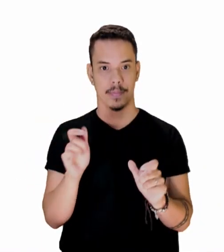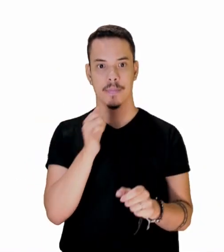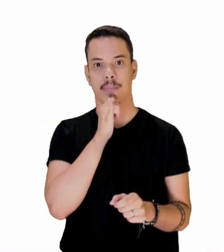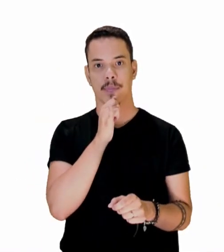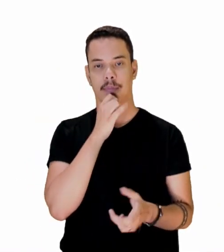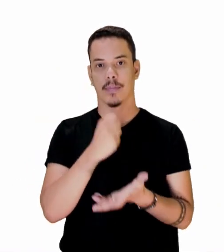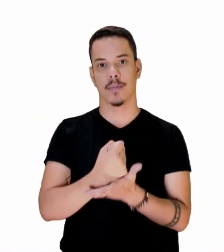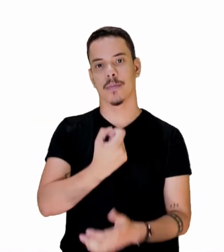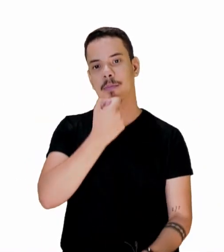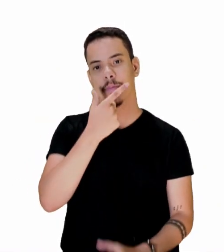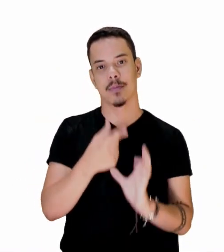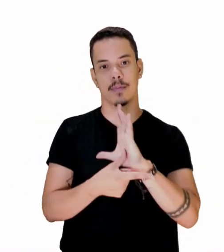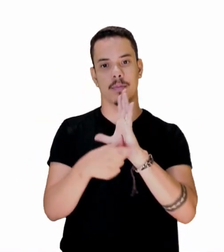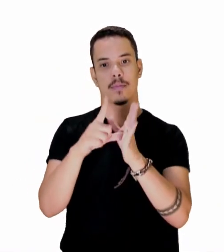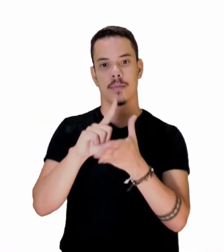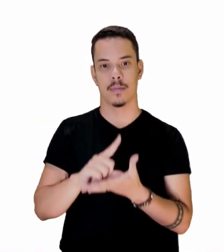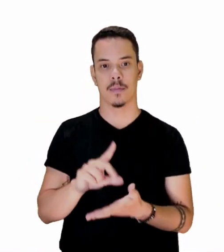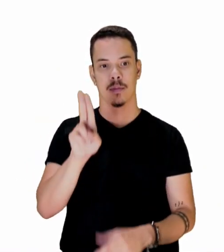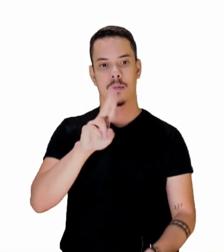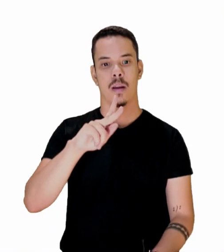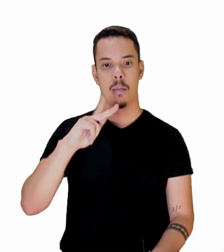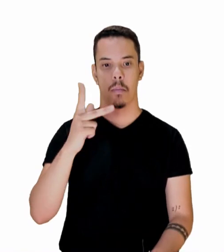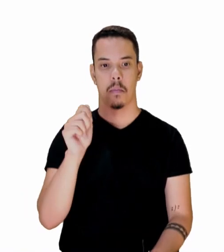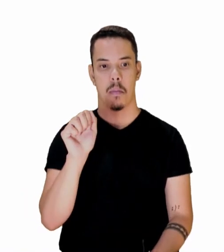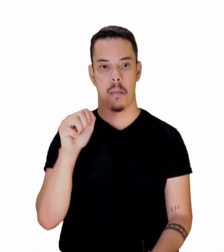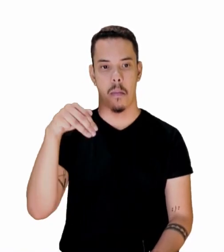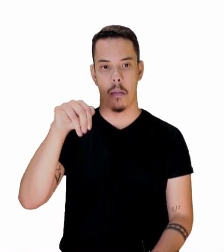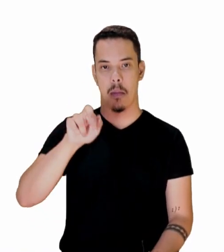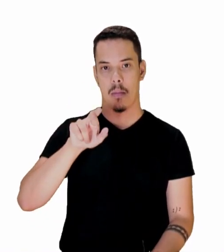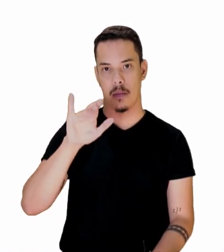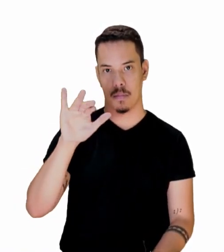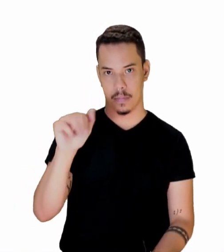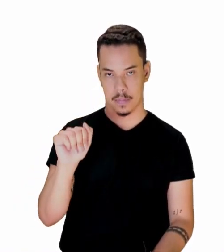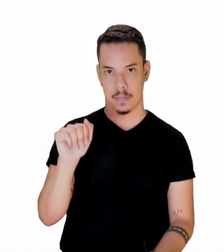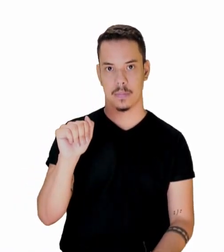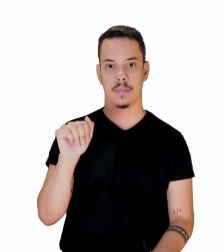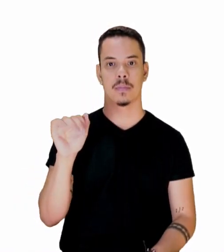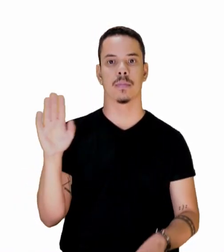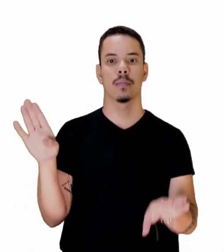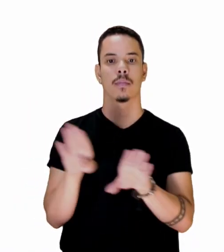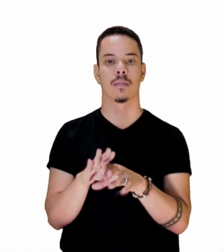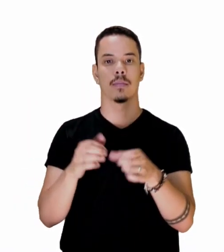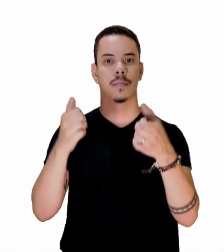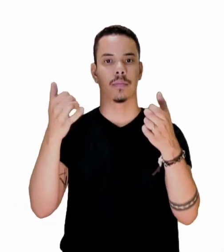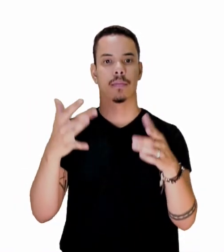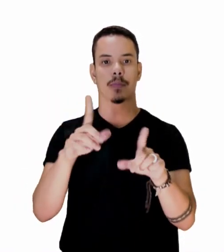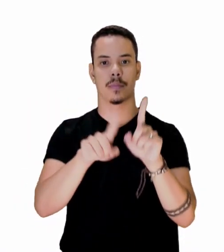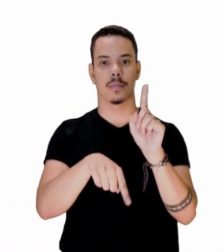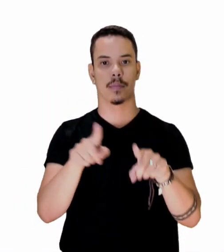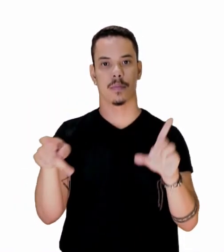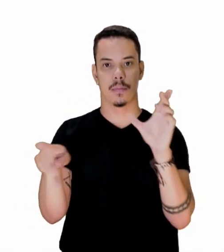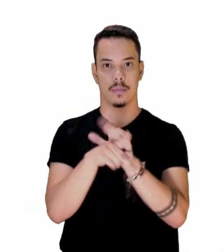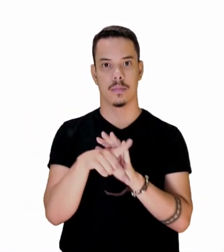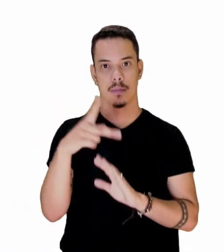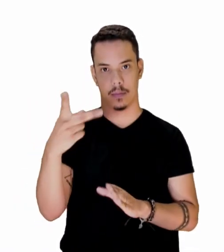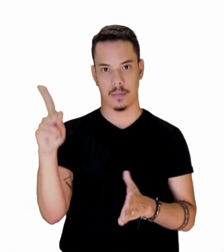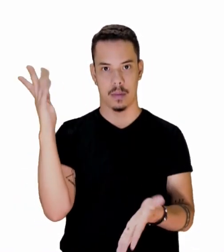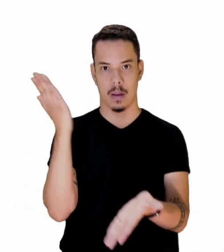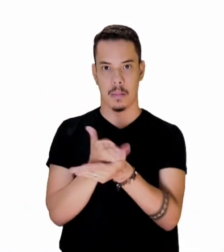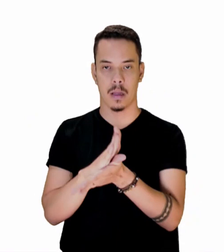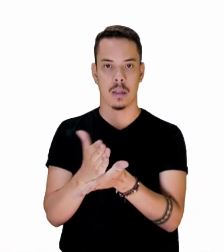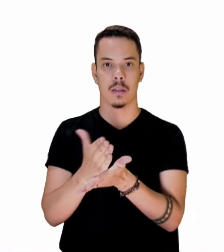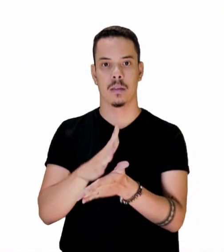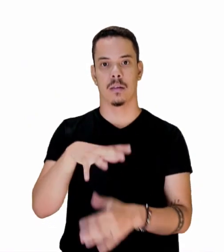farmácia, que antigamente era escrita com PH e agora com F. Aí falei da variação regional, no caso macaxeira,